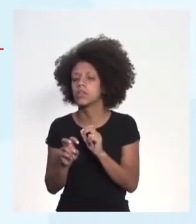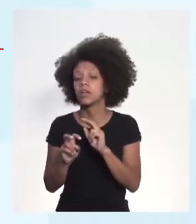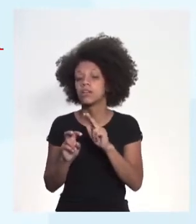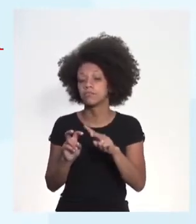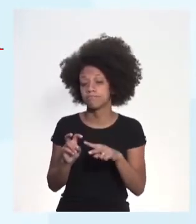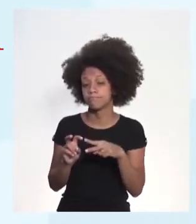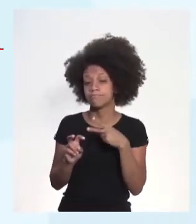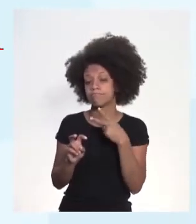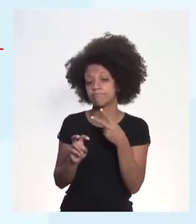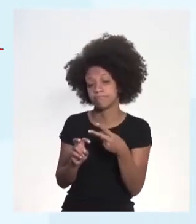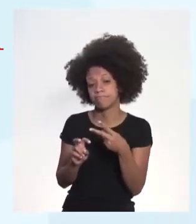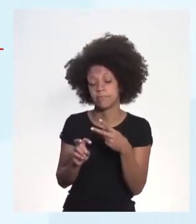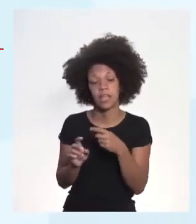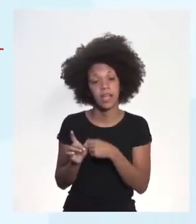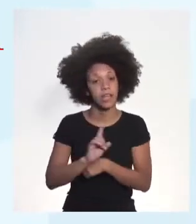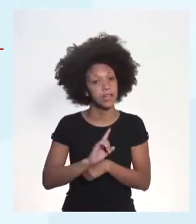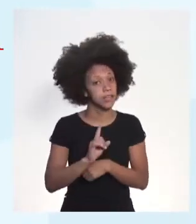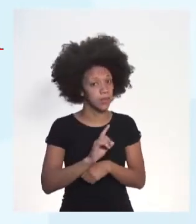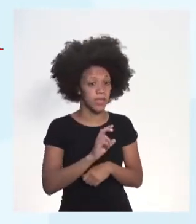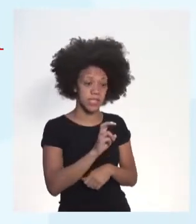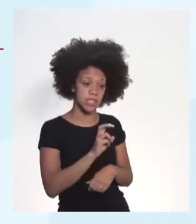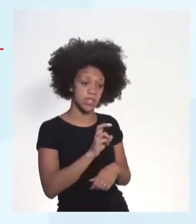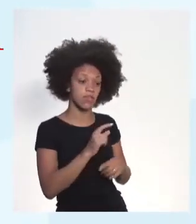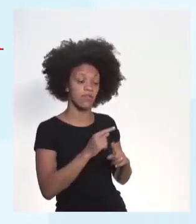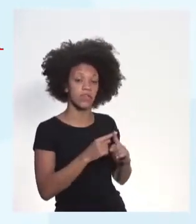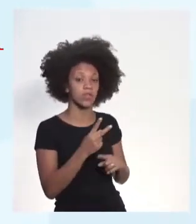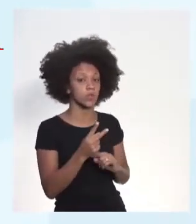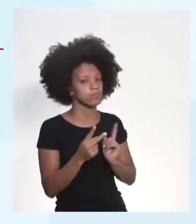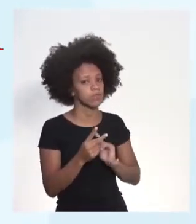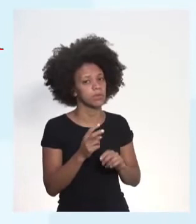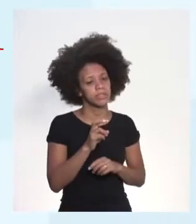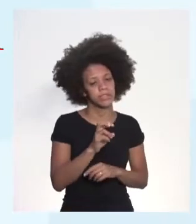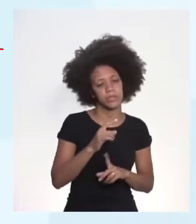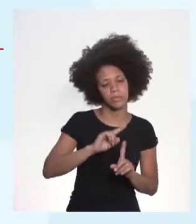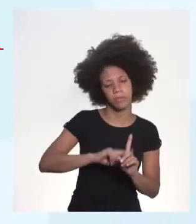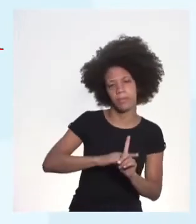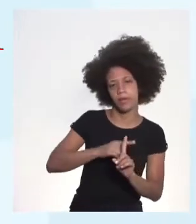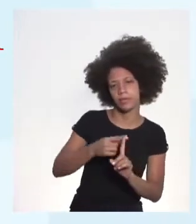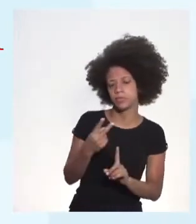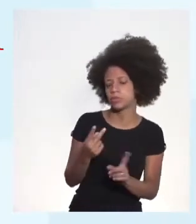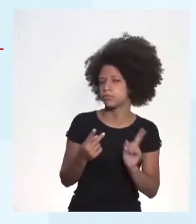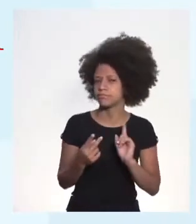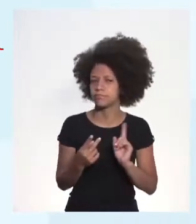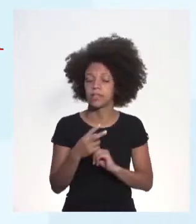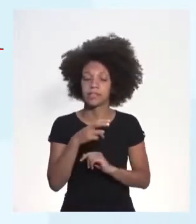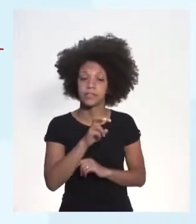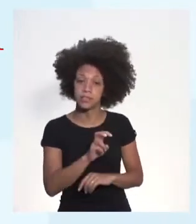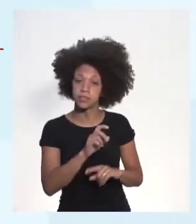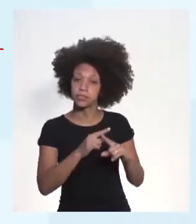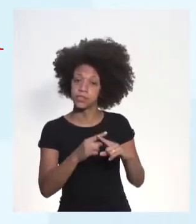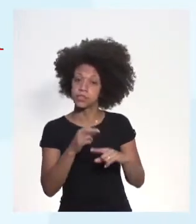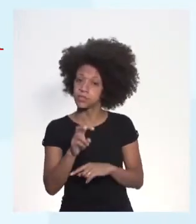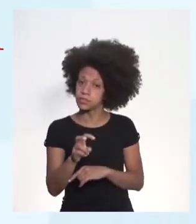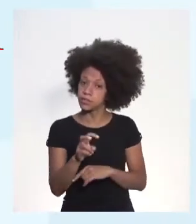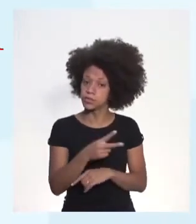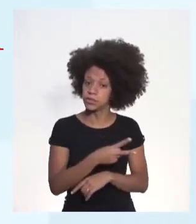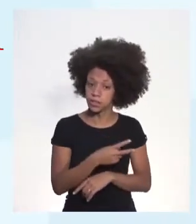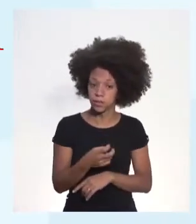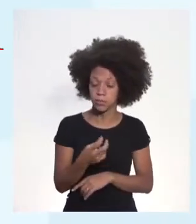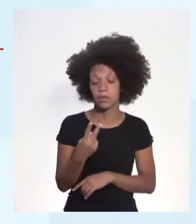5 ao quadrado não é 5 x 2 e também não é cinco mais dois é igual ao quadrado é 5 x 5